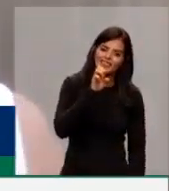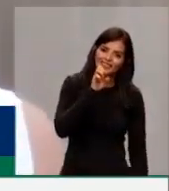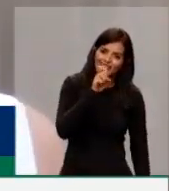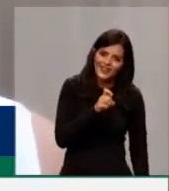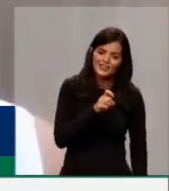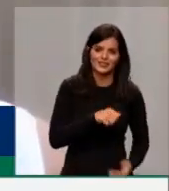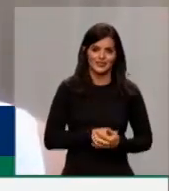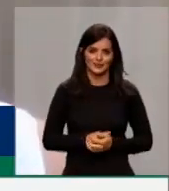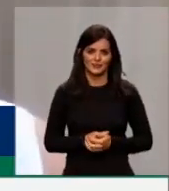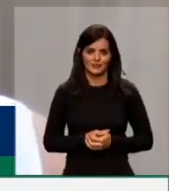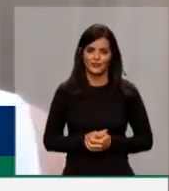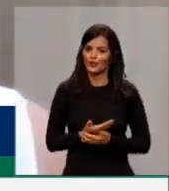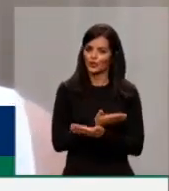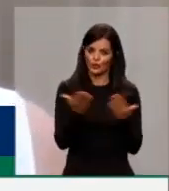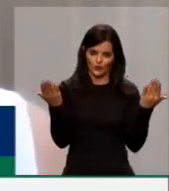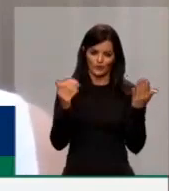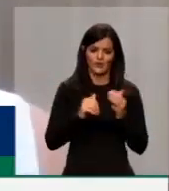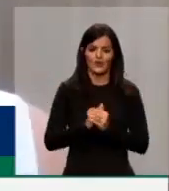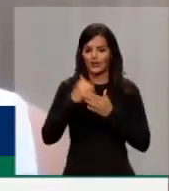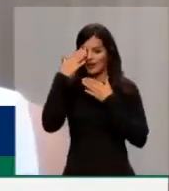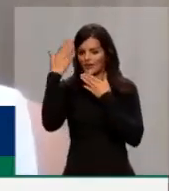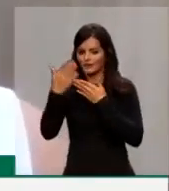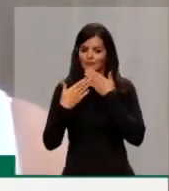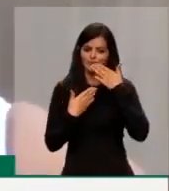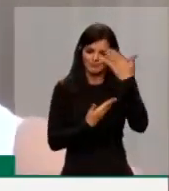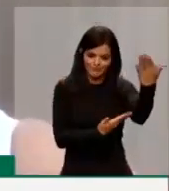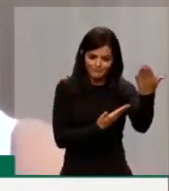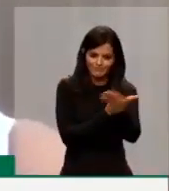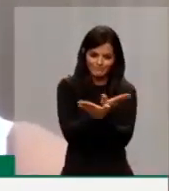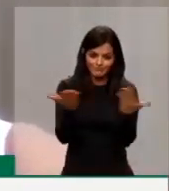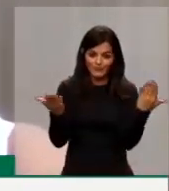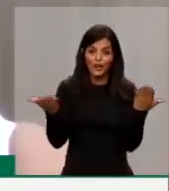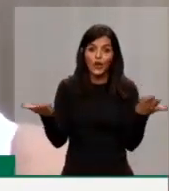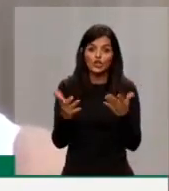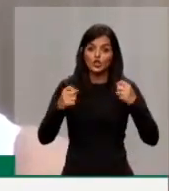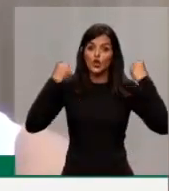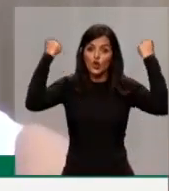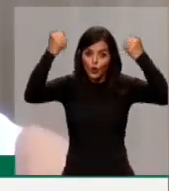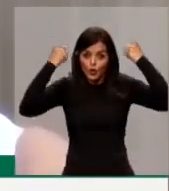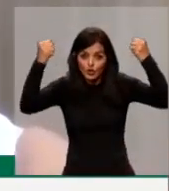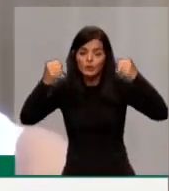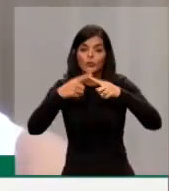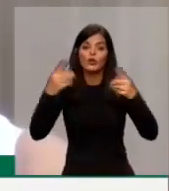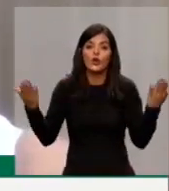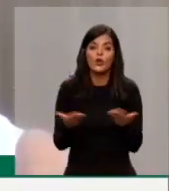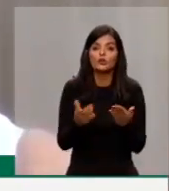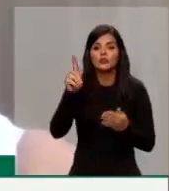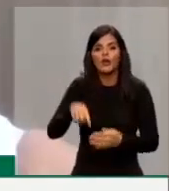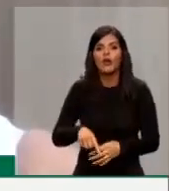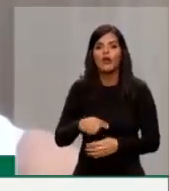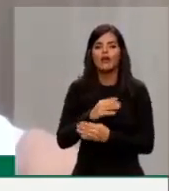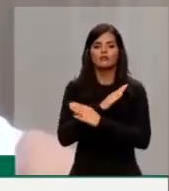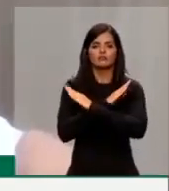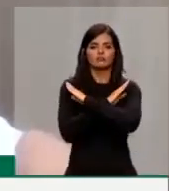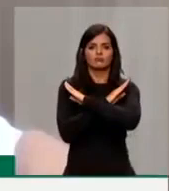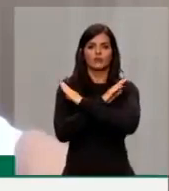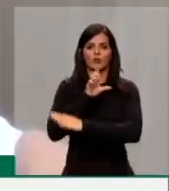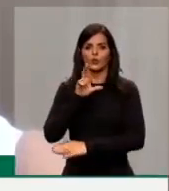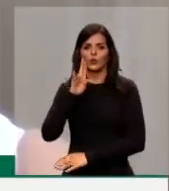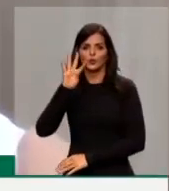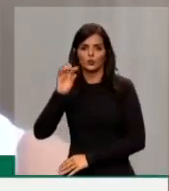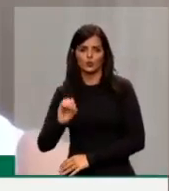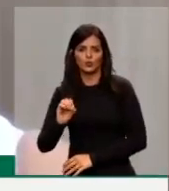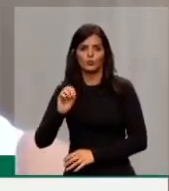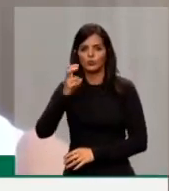agradecer pelo tempo que vocês nos deram. Vamos à luta, porque hoje é dia de luto por Zumbi dos Palmares, por Marielle